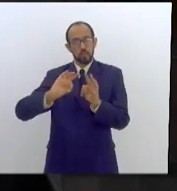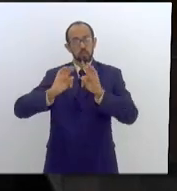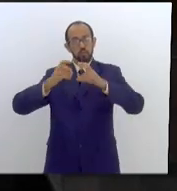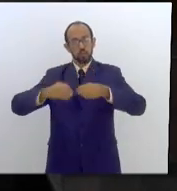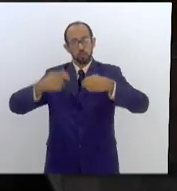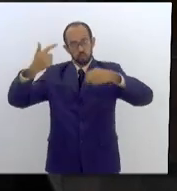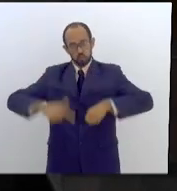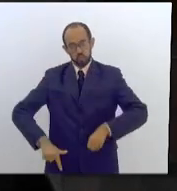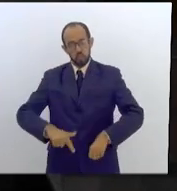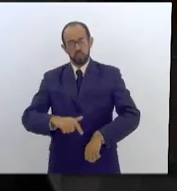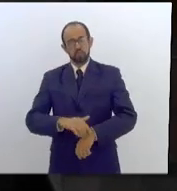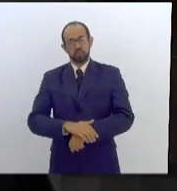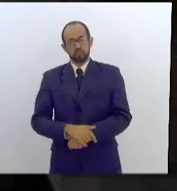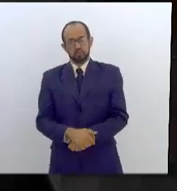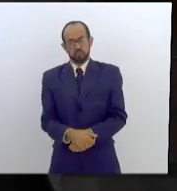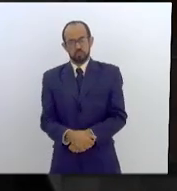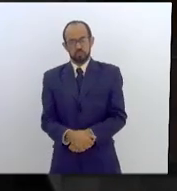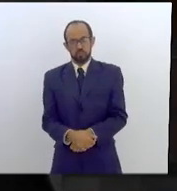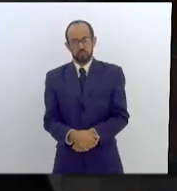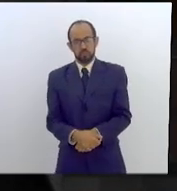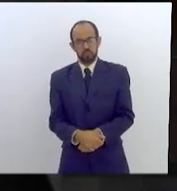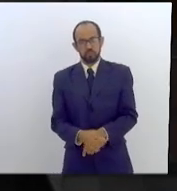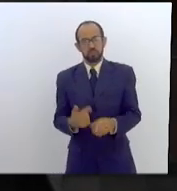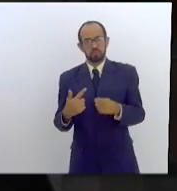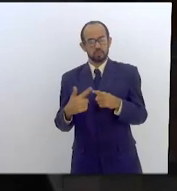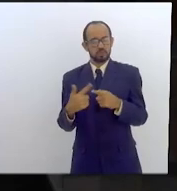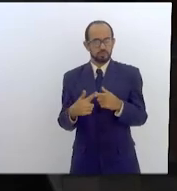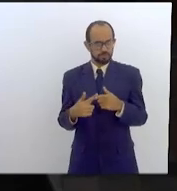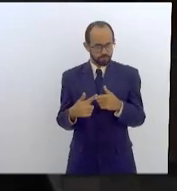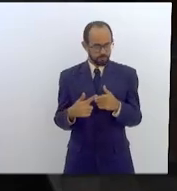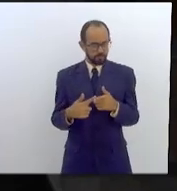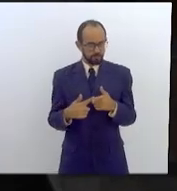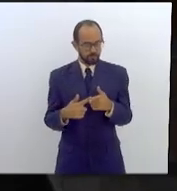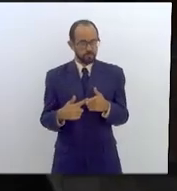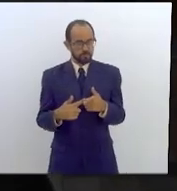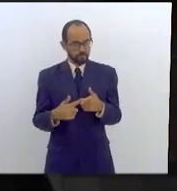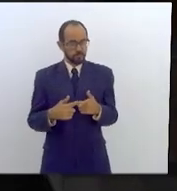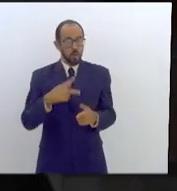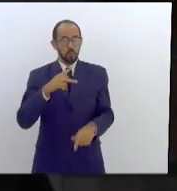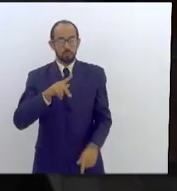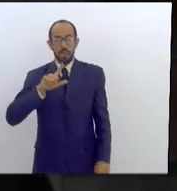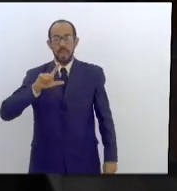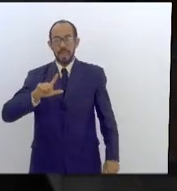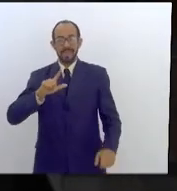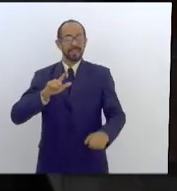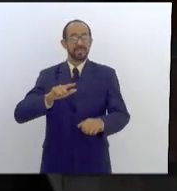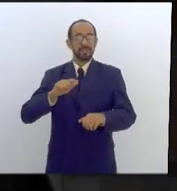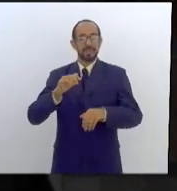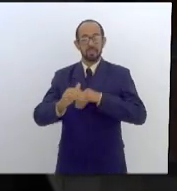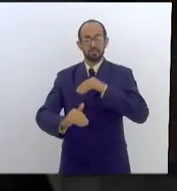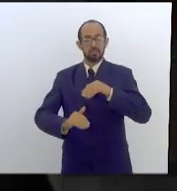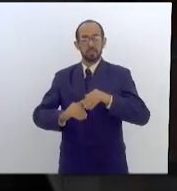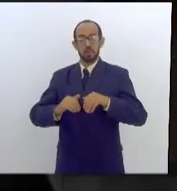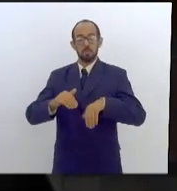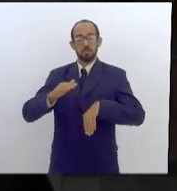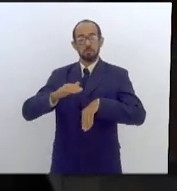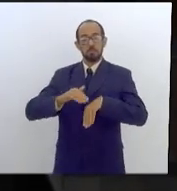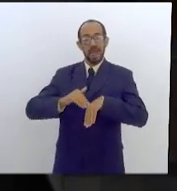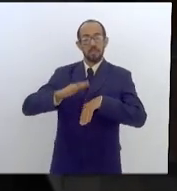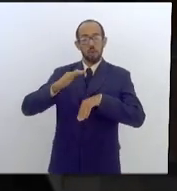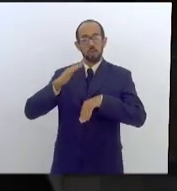de novo porque o partido que teve o maior êxito nas urnas de